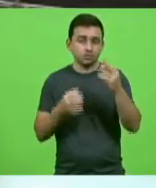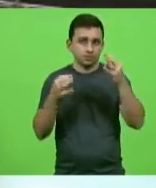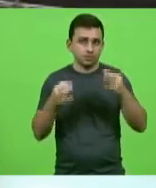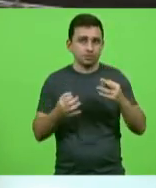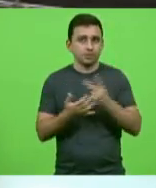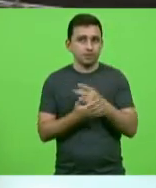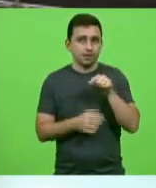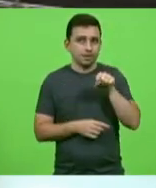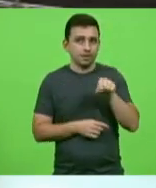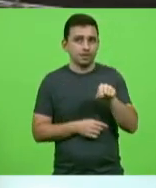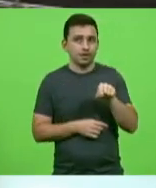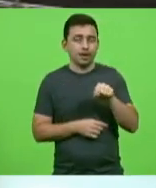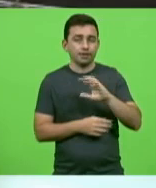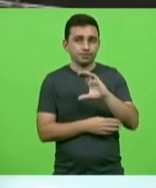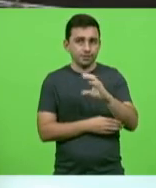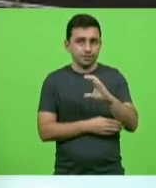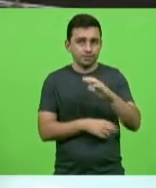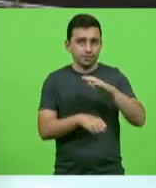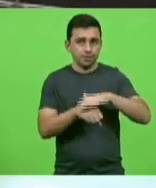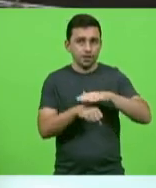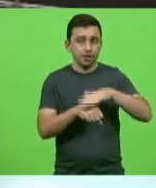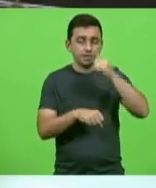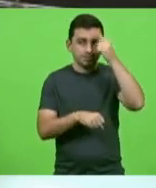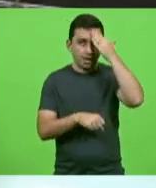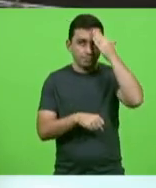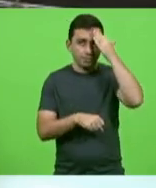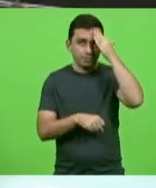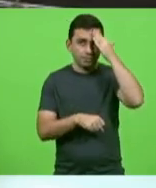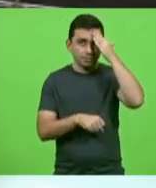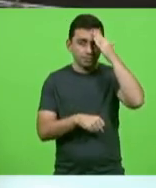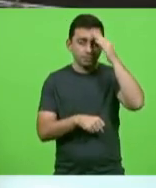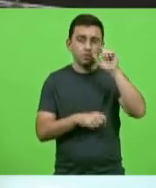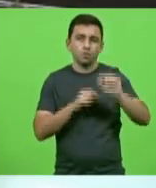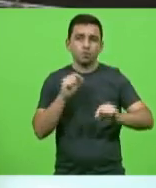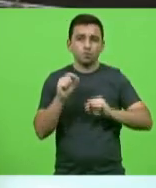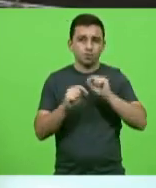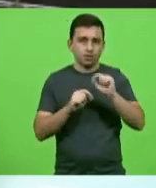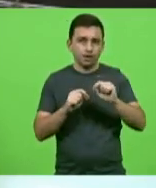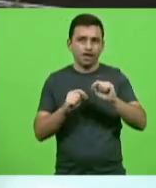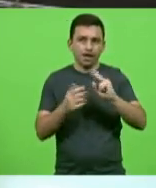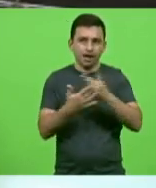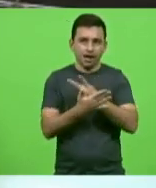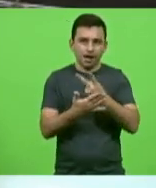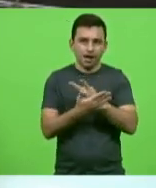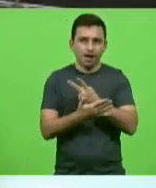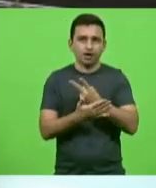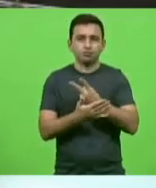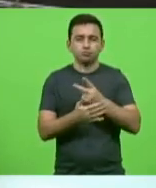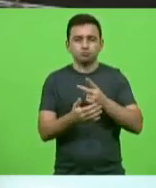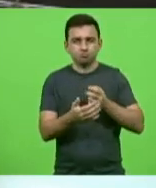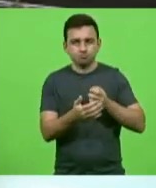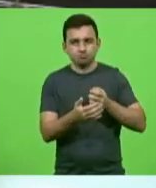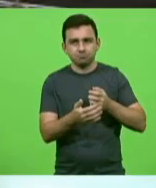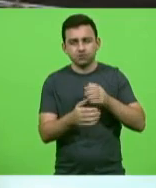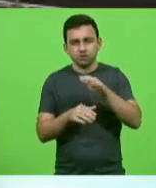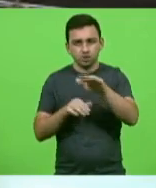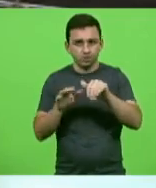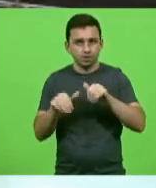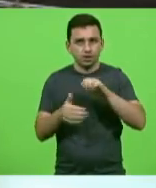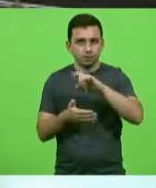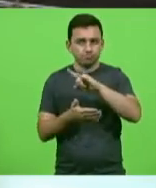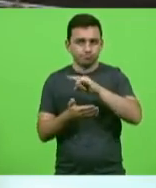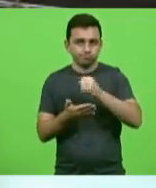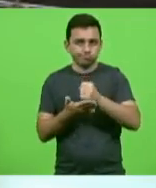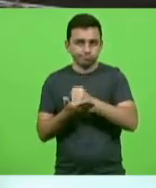a ciência por parte do Governador Carlos Moisés Acerca das irregularidades na contratação dos respiratórios junto à empresa